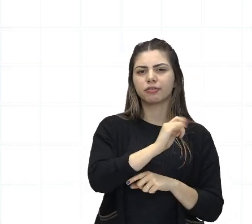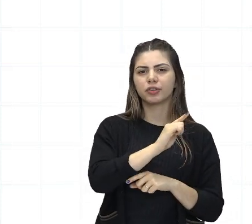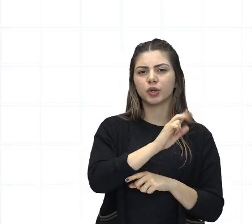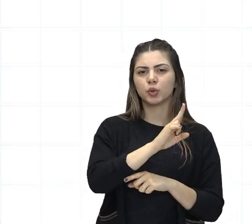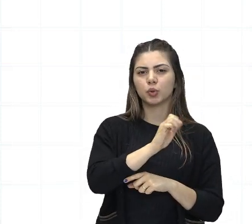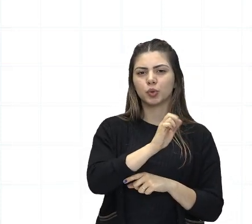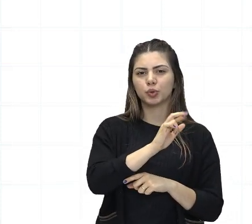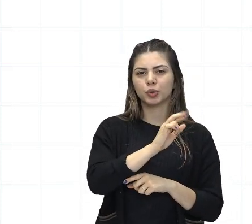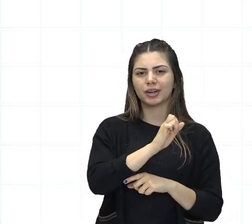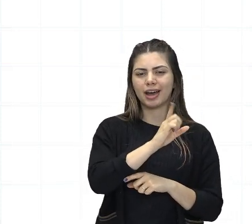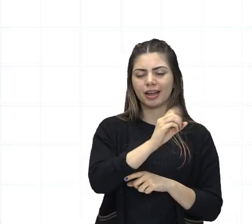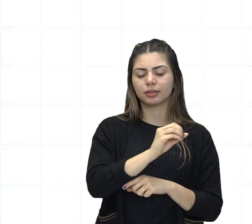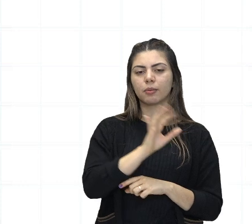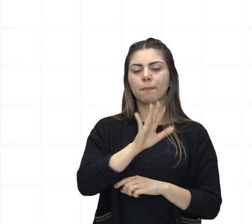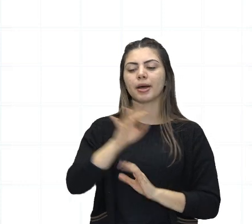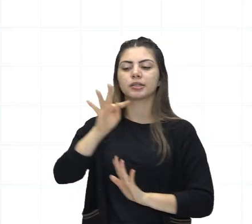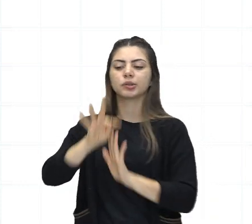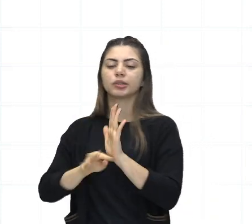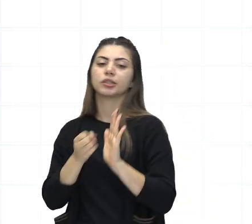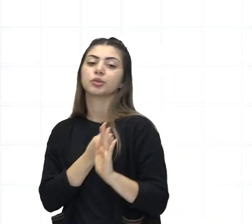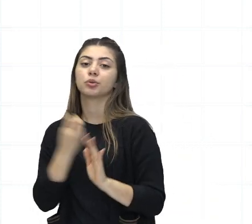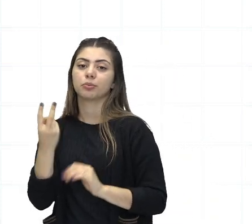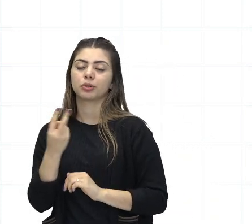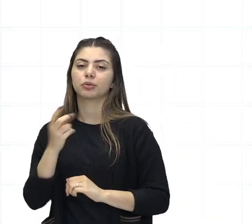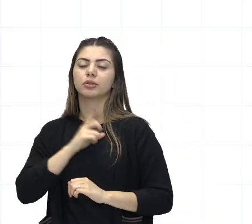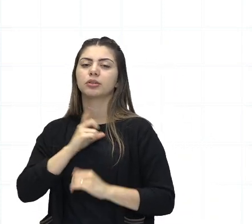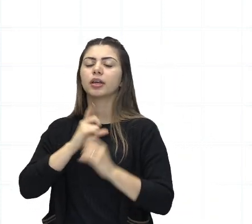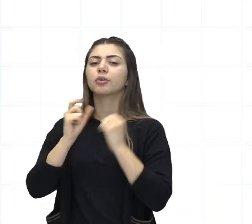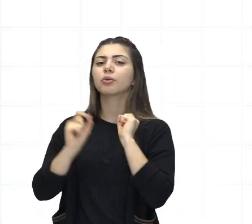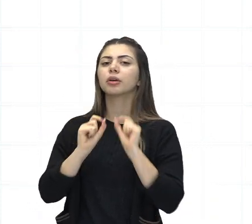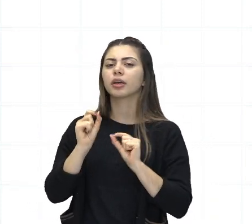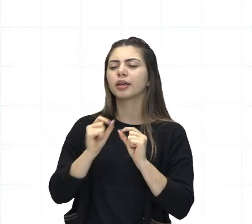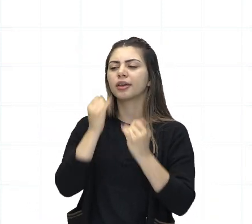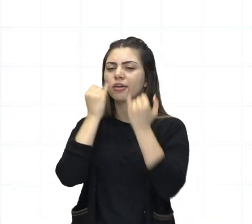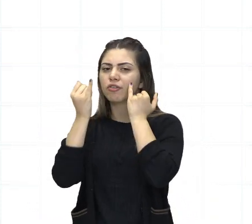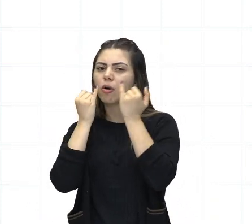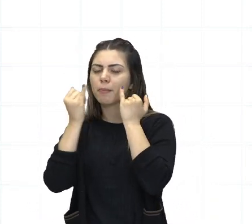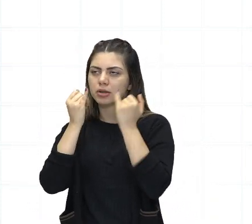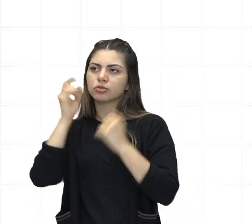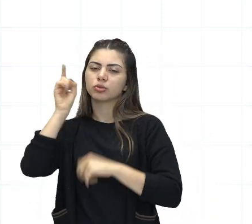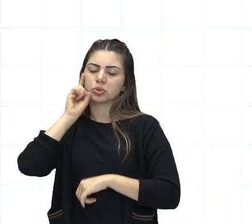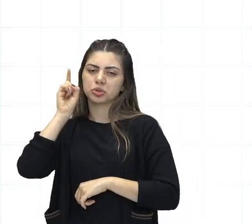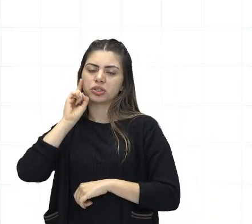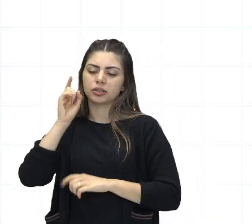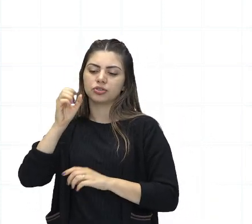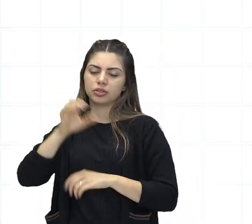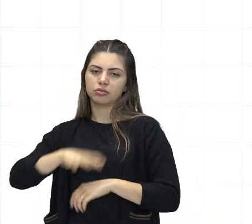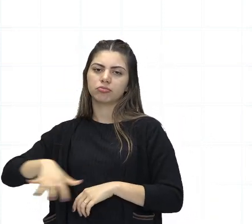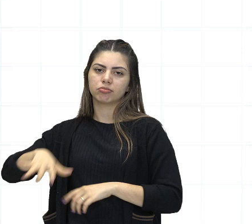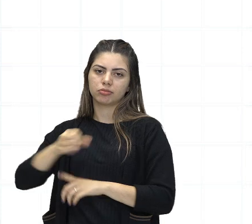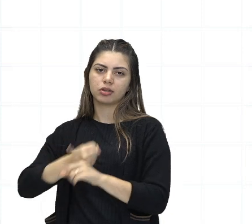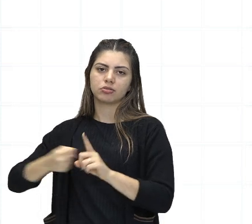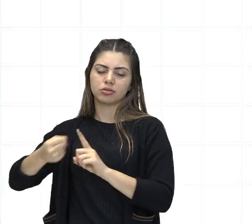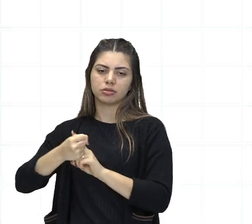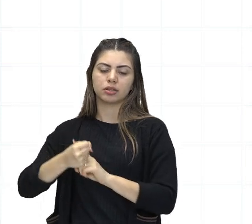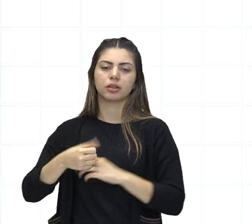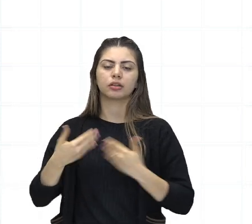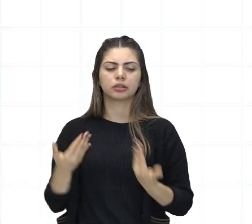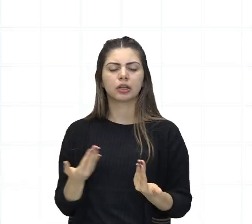o segundo texto com informações do cotidiano social, comparando